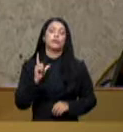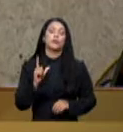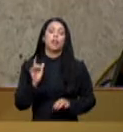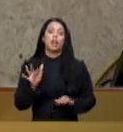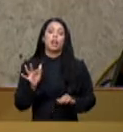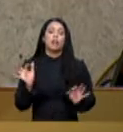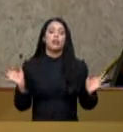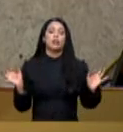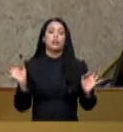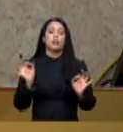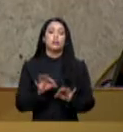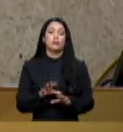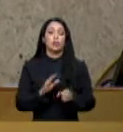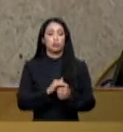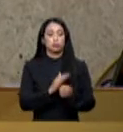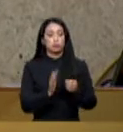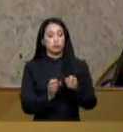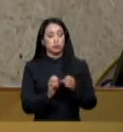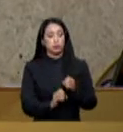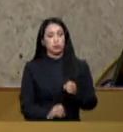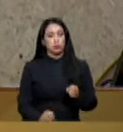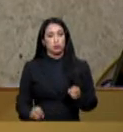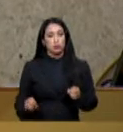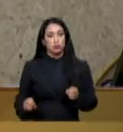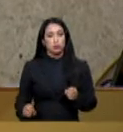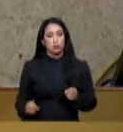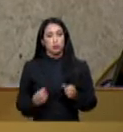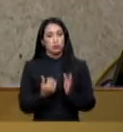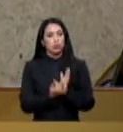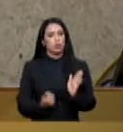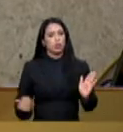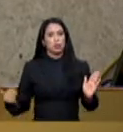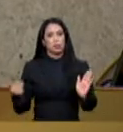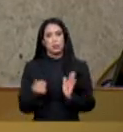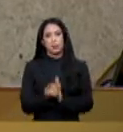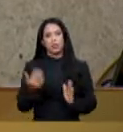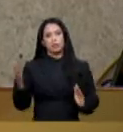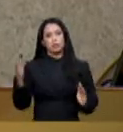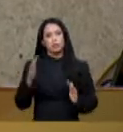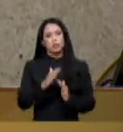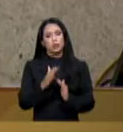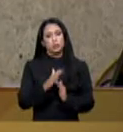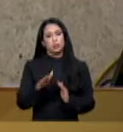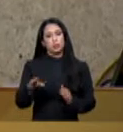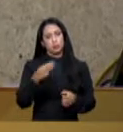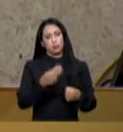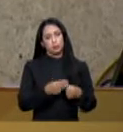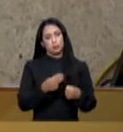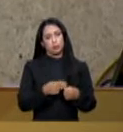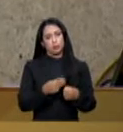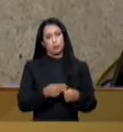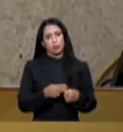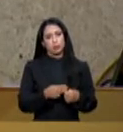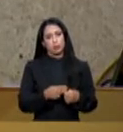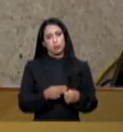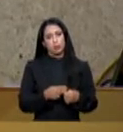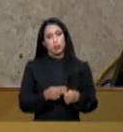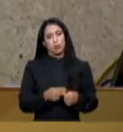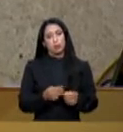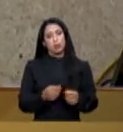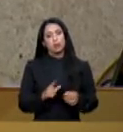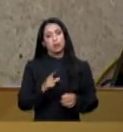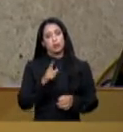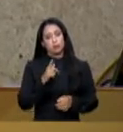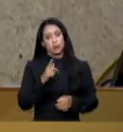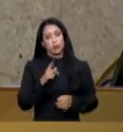final de esgoto, que comumente ultrapassam os limites territoriais do município, indicam,